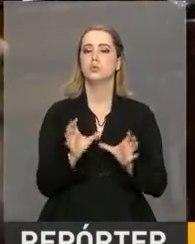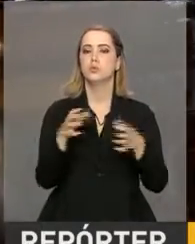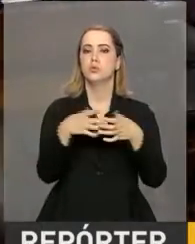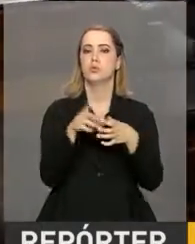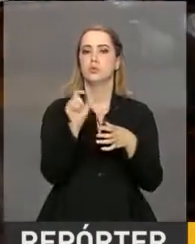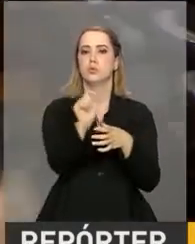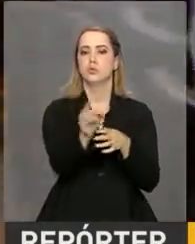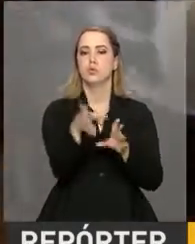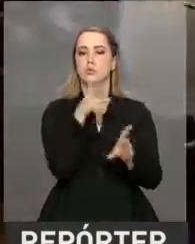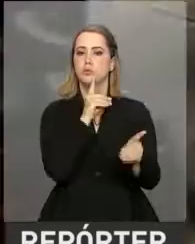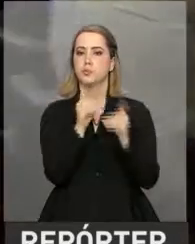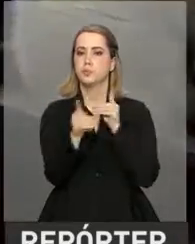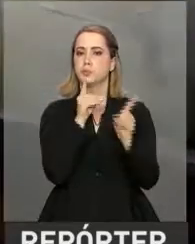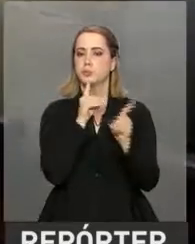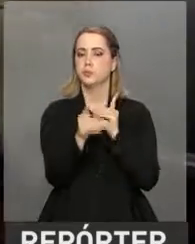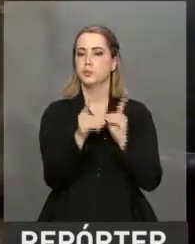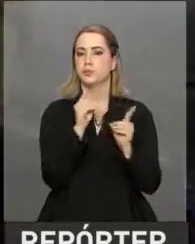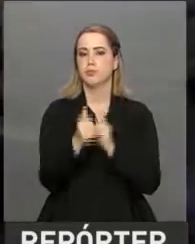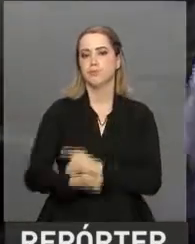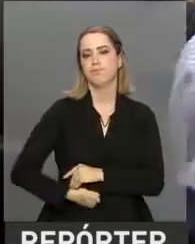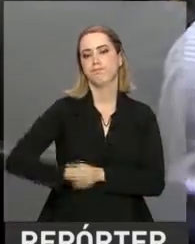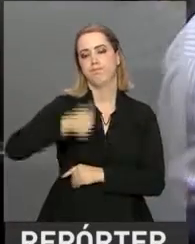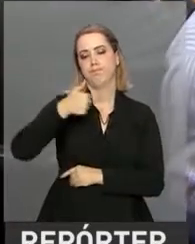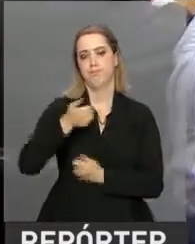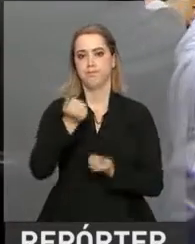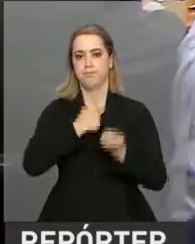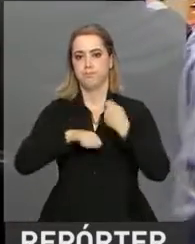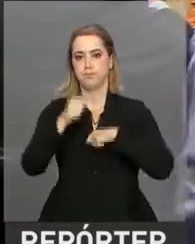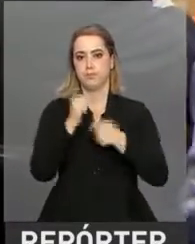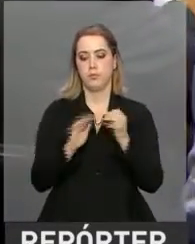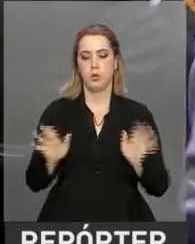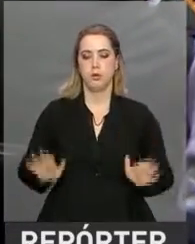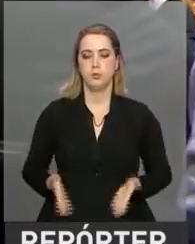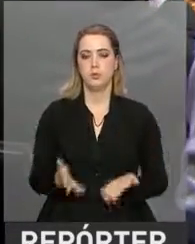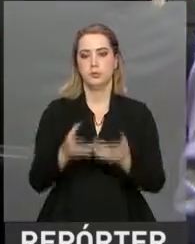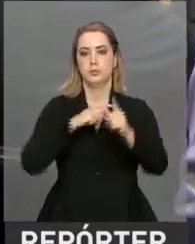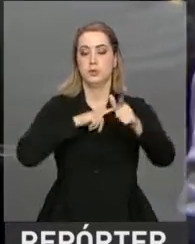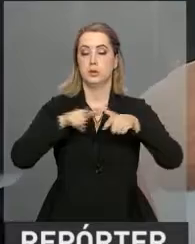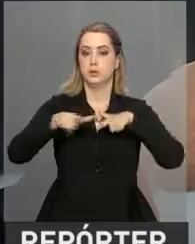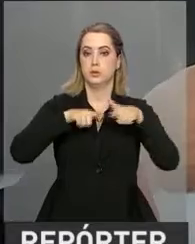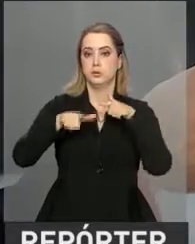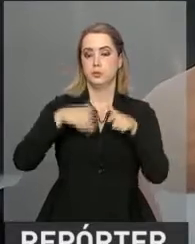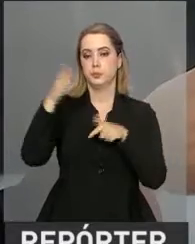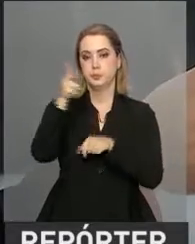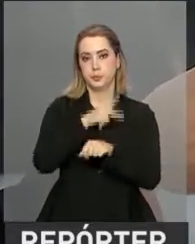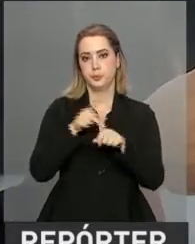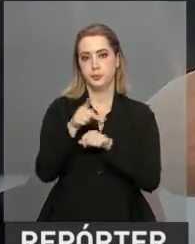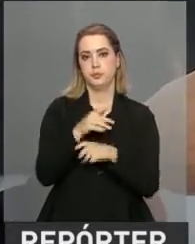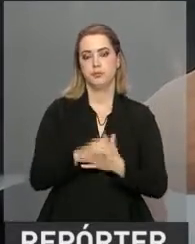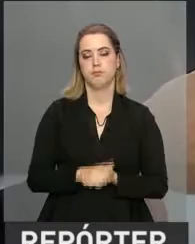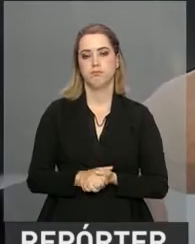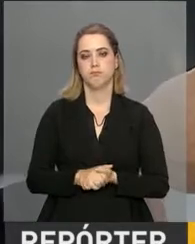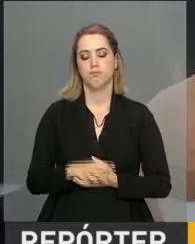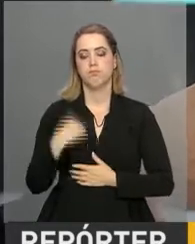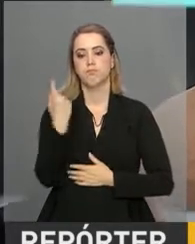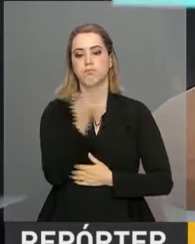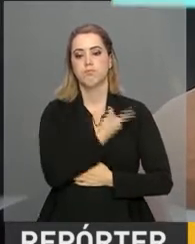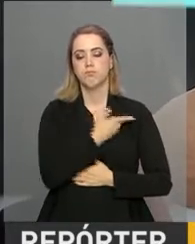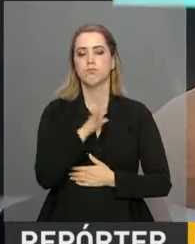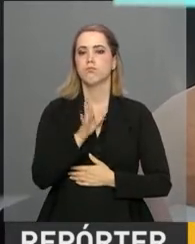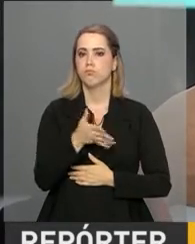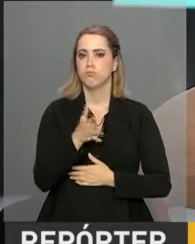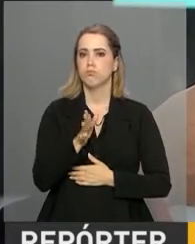que contribuam para a melhoria do ambiente econômico e geração de empregos no país. Nós assumimos a